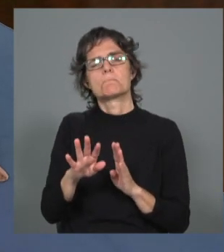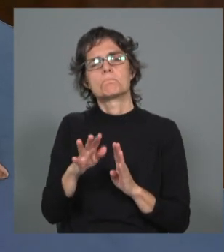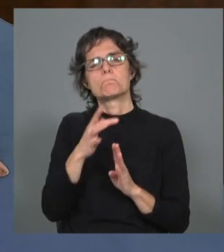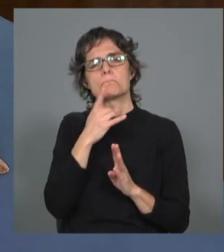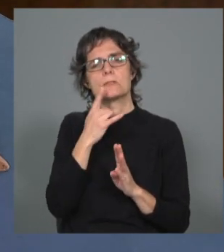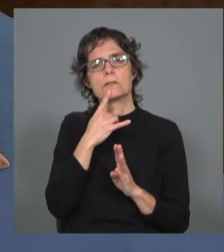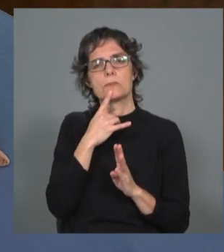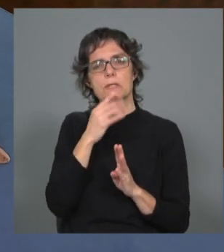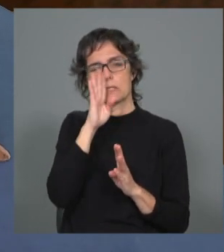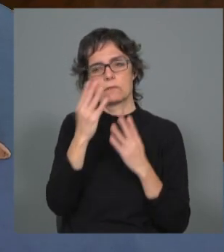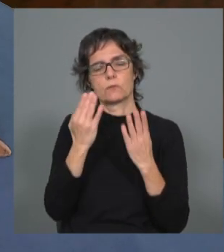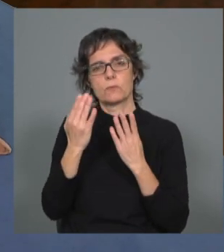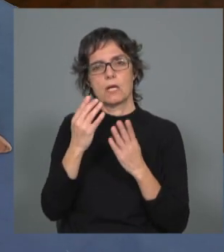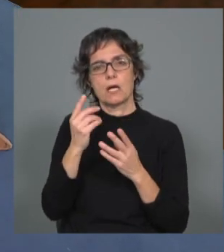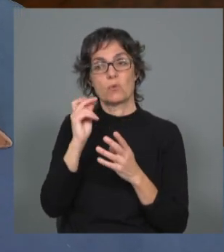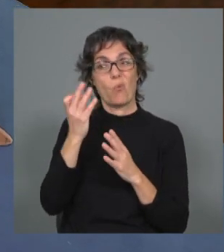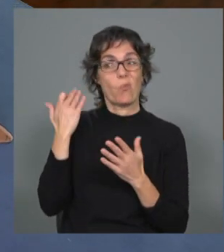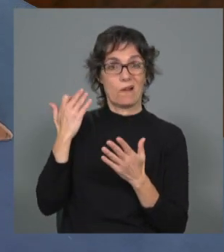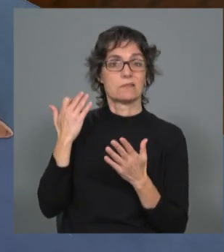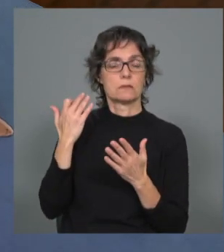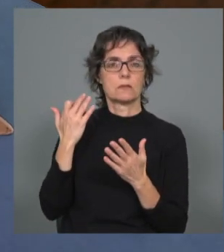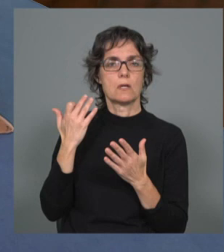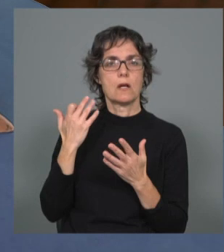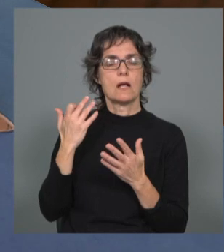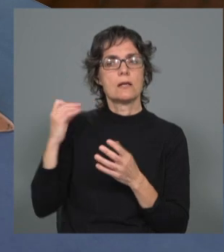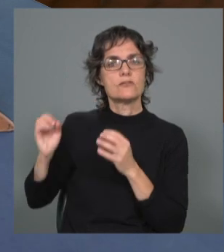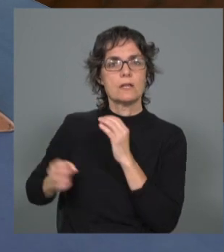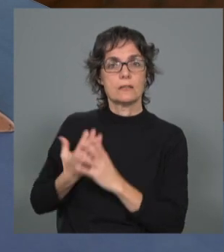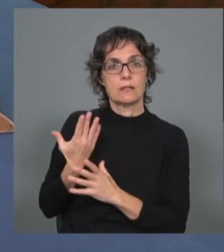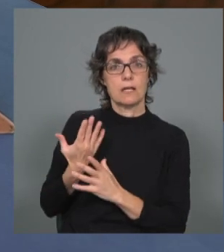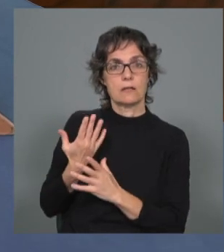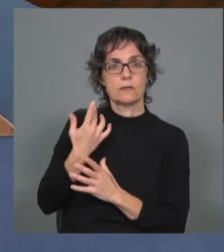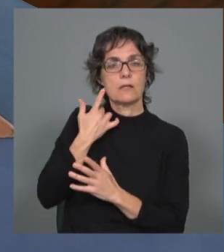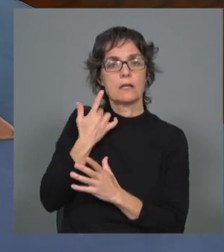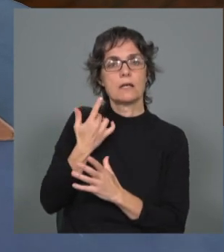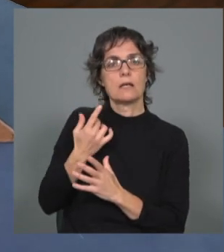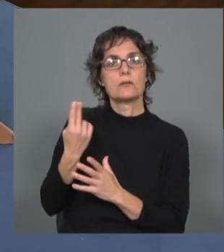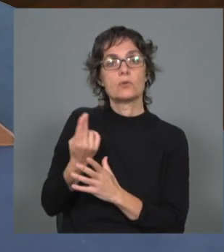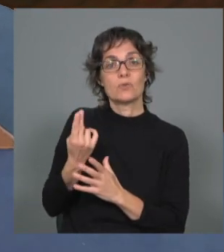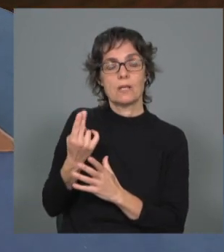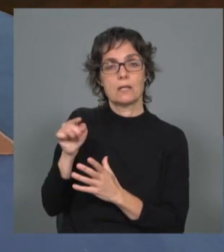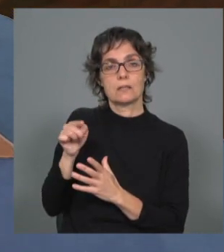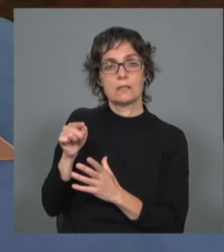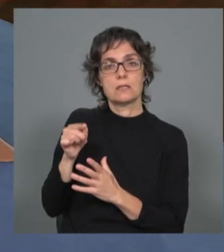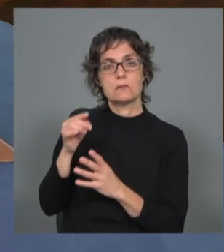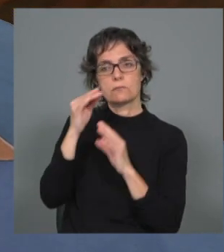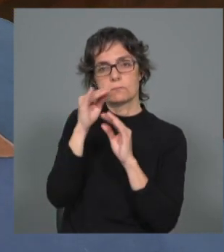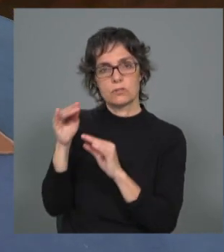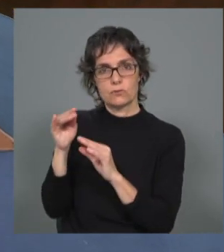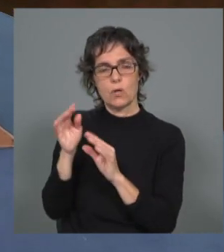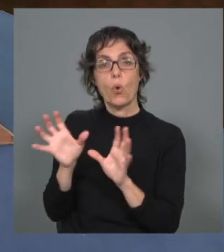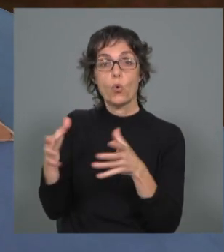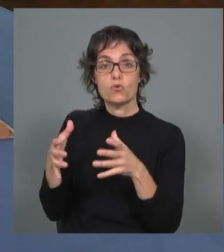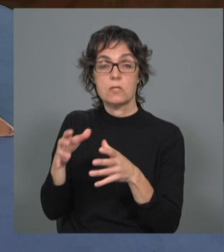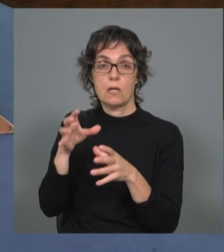há uns anos para cá, como um fator até bastante positivo, a criação, creio que, de unidades pastorais ou conselhos paroquiais, onde estão